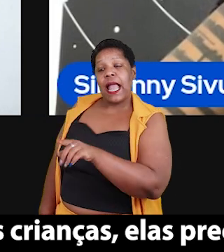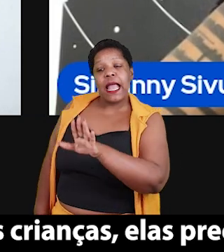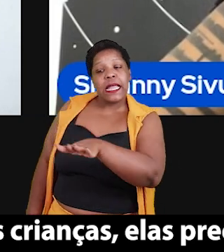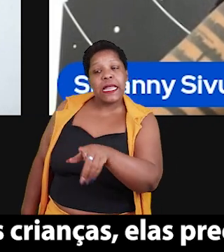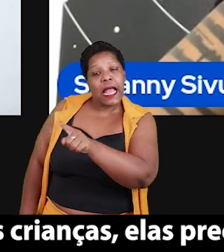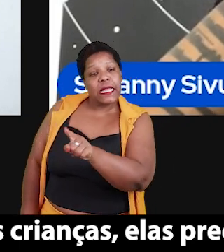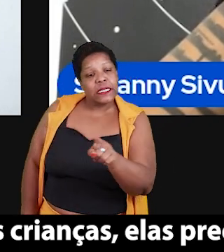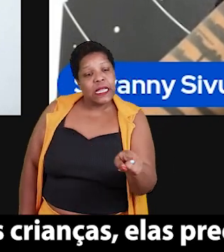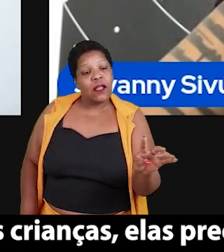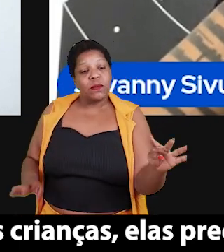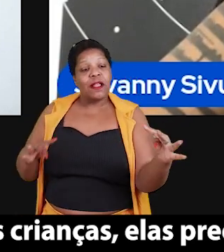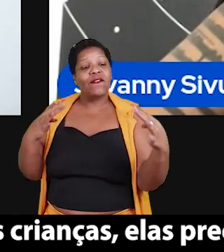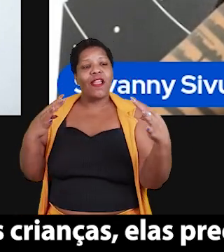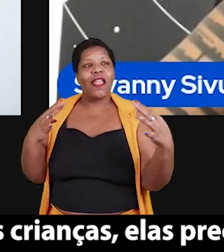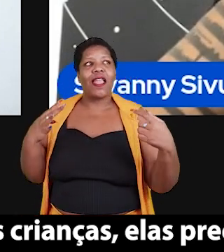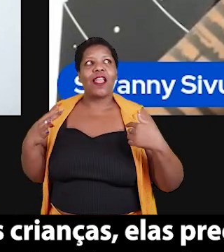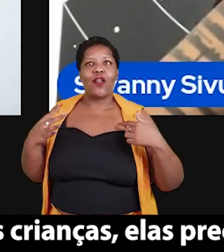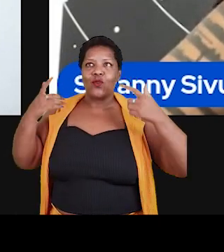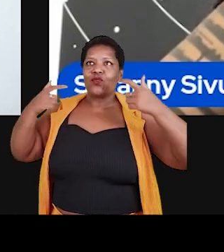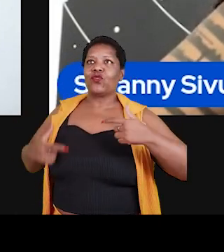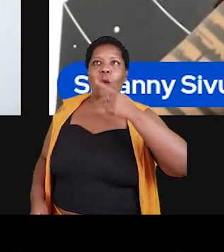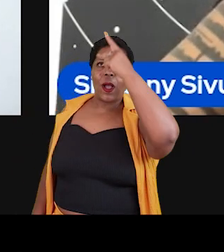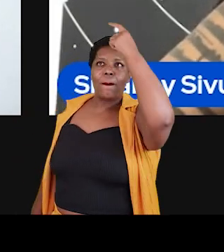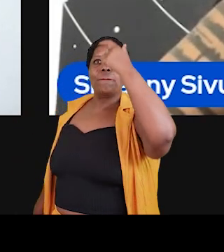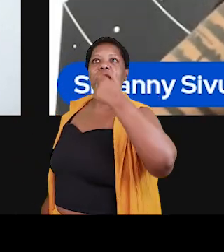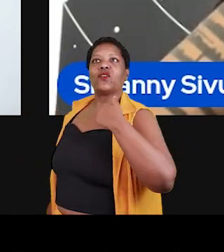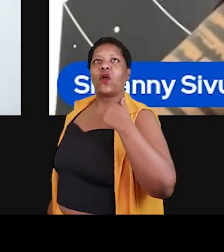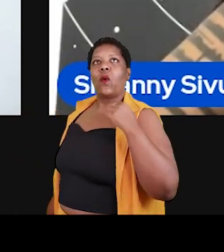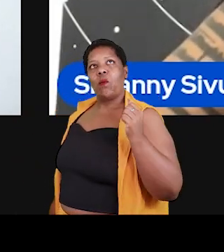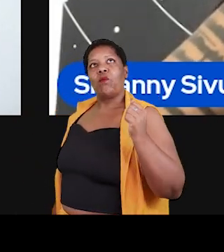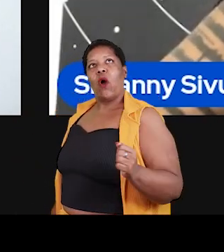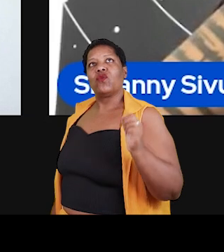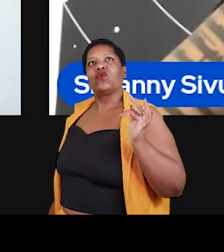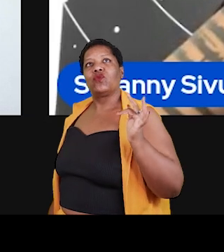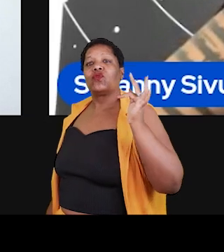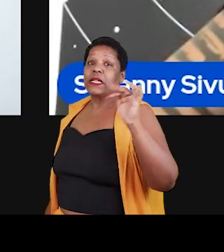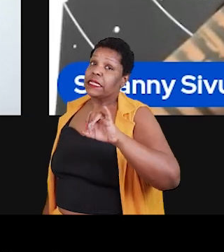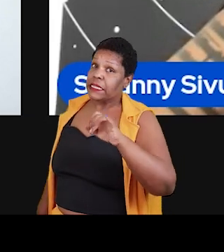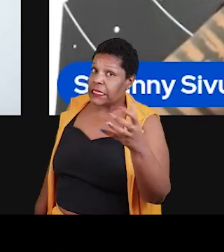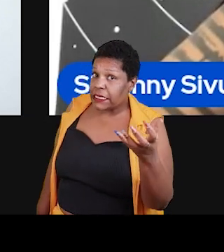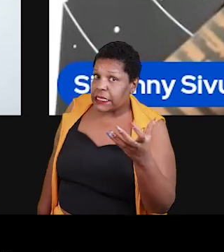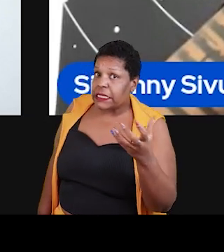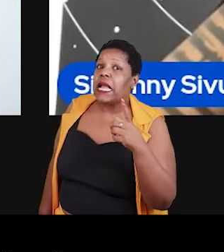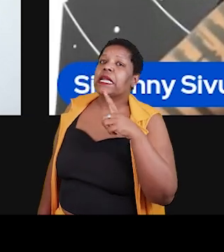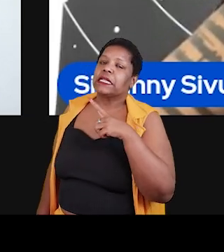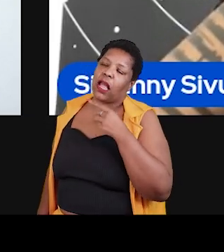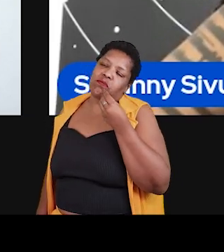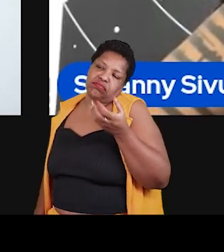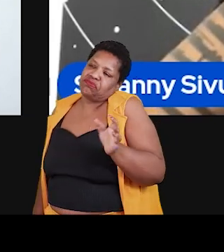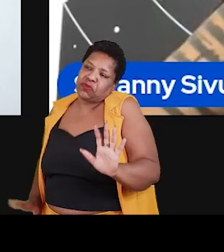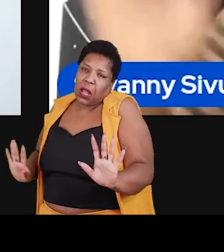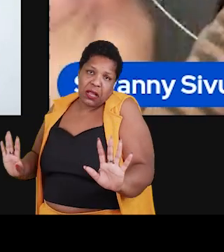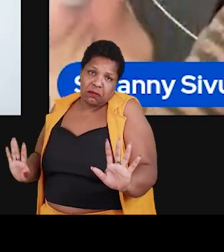elas precisam enxergar que elas são alguém, que elas vão ser alguém, se elas quiserem. Elas têm a opção de não querer